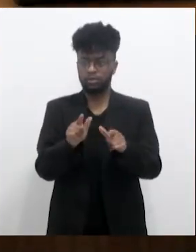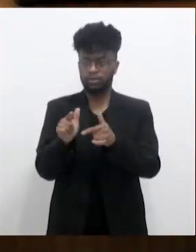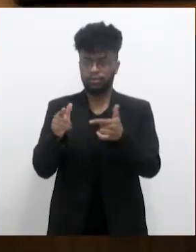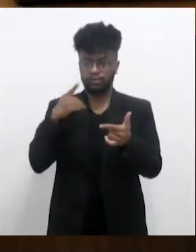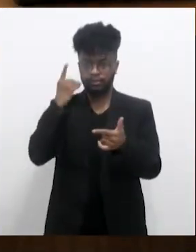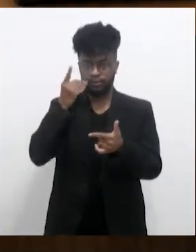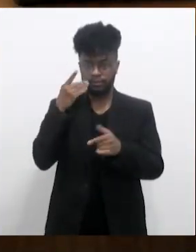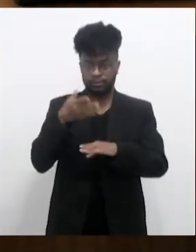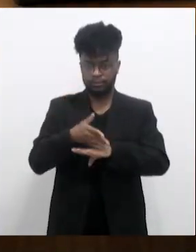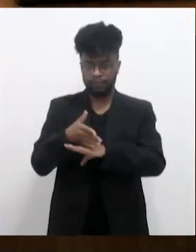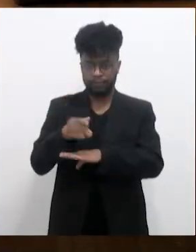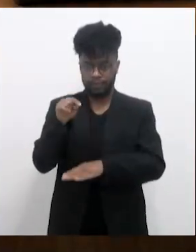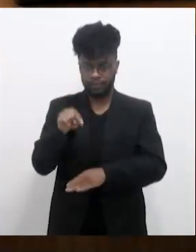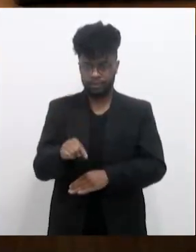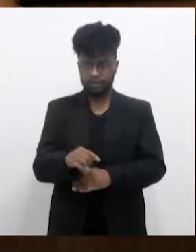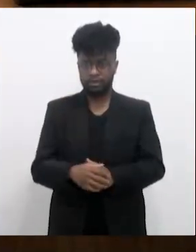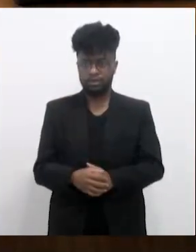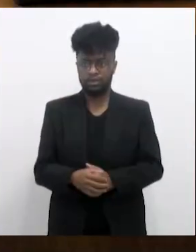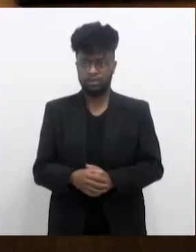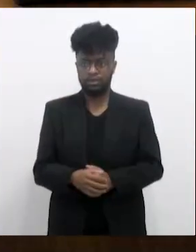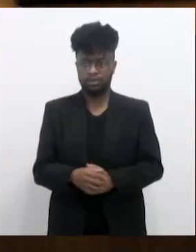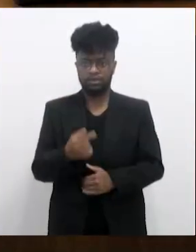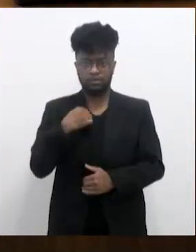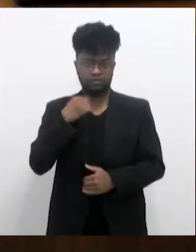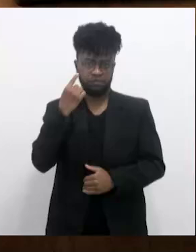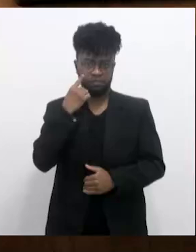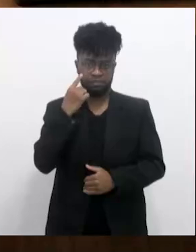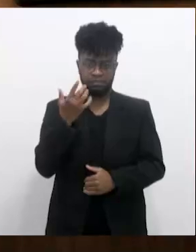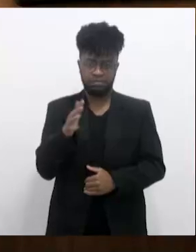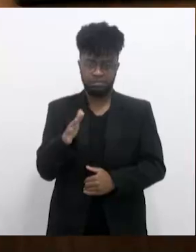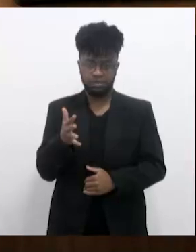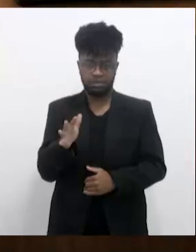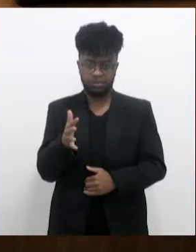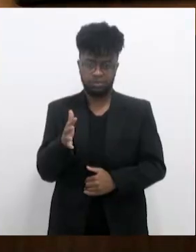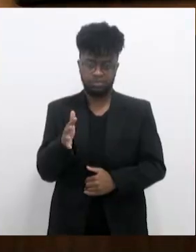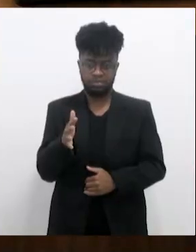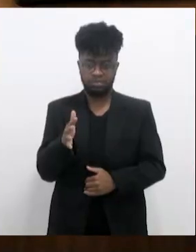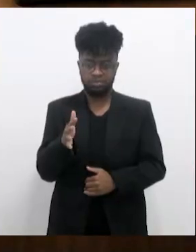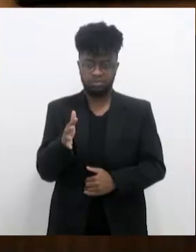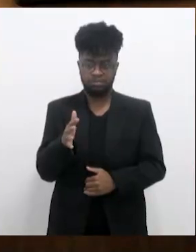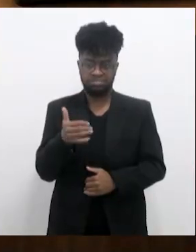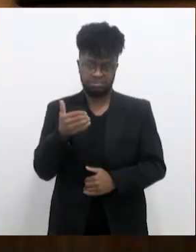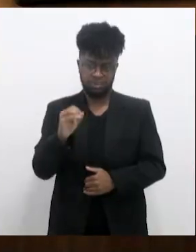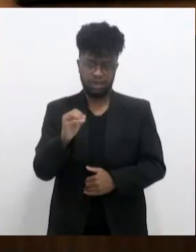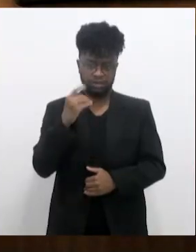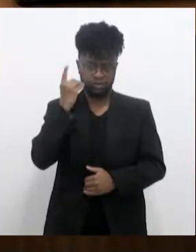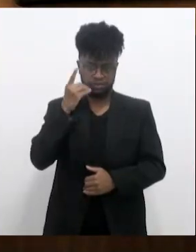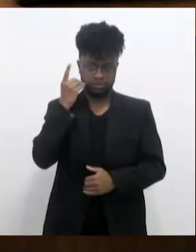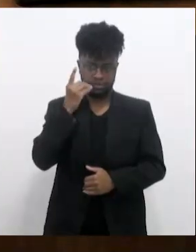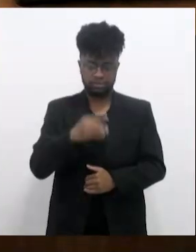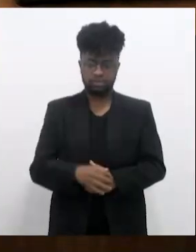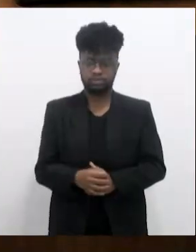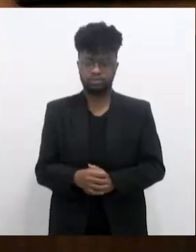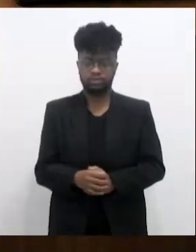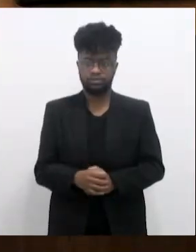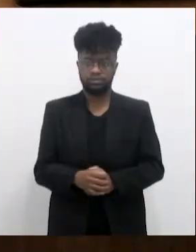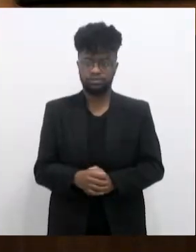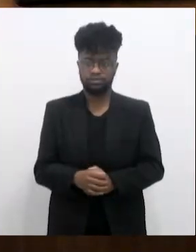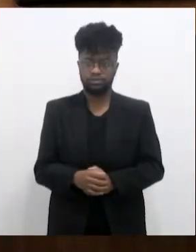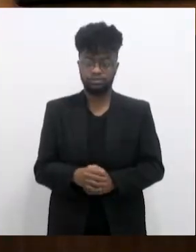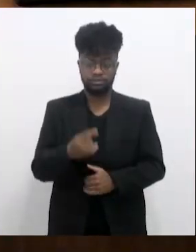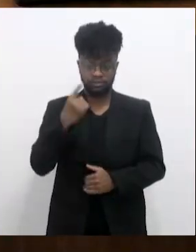que eu vejo aqui, vejo aproximadamente 10 deputados.